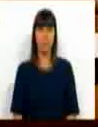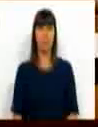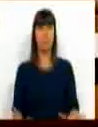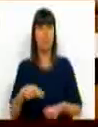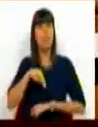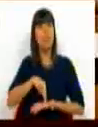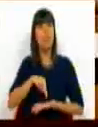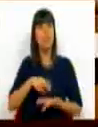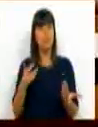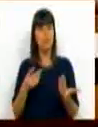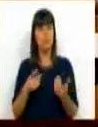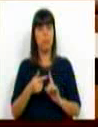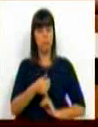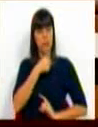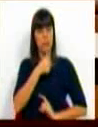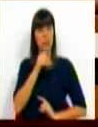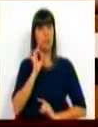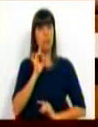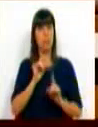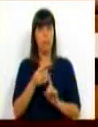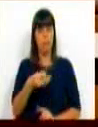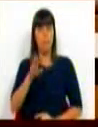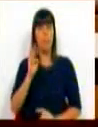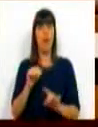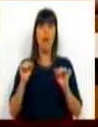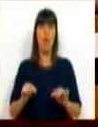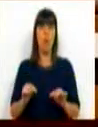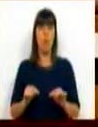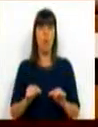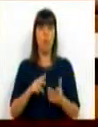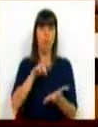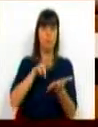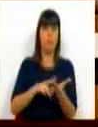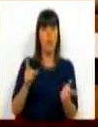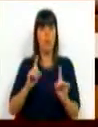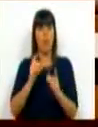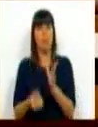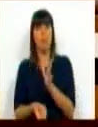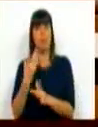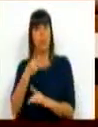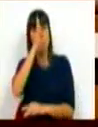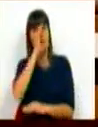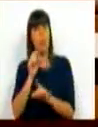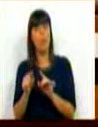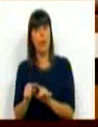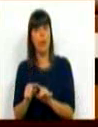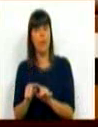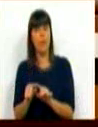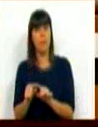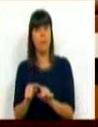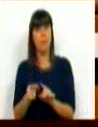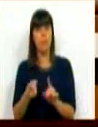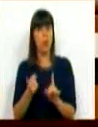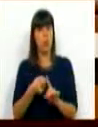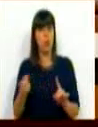A posição determinante que o PS tem hoje na viabilização ou constituição de um governo